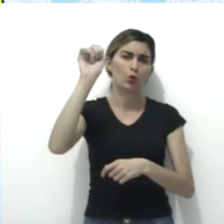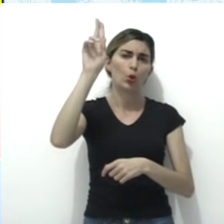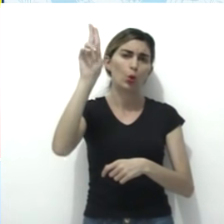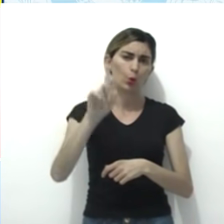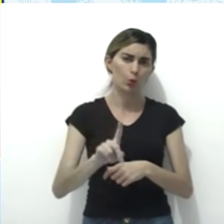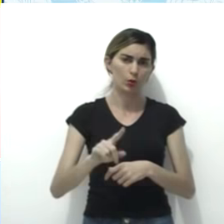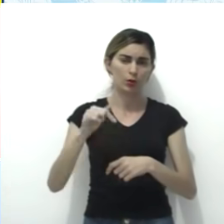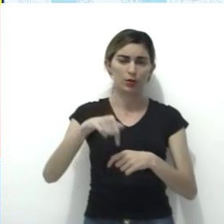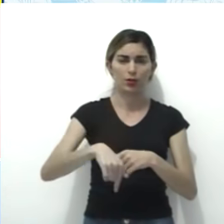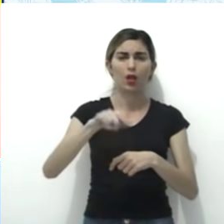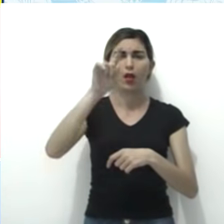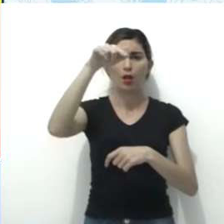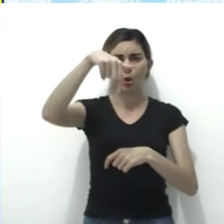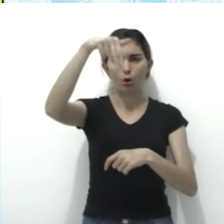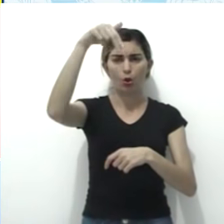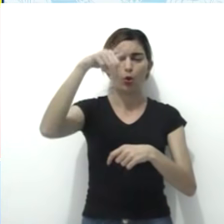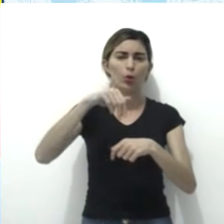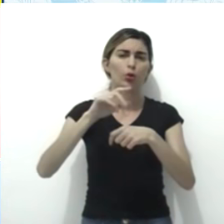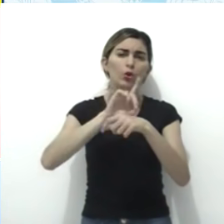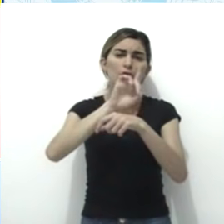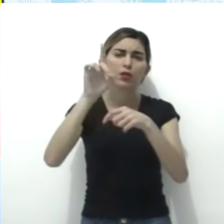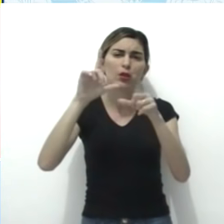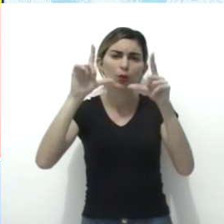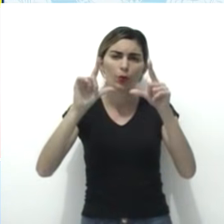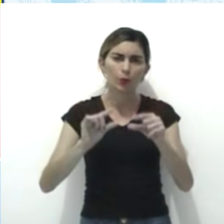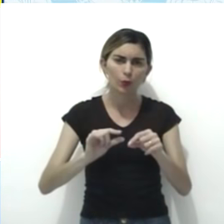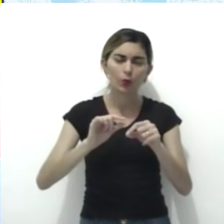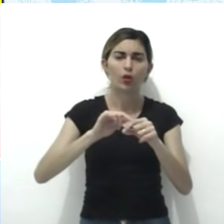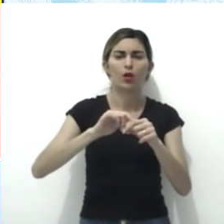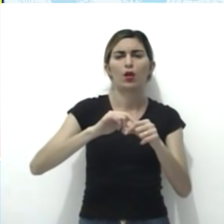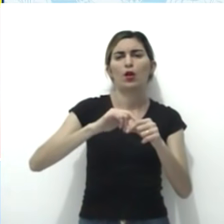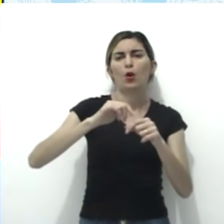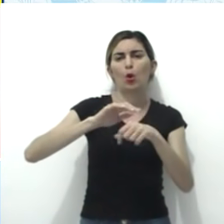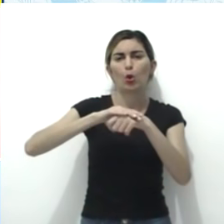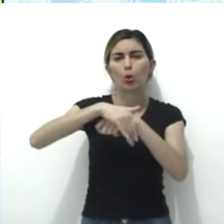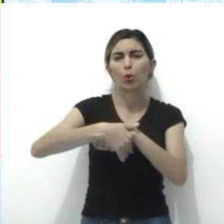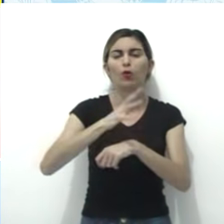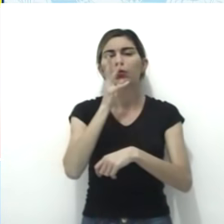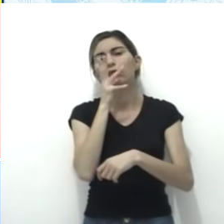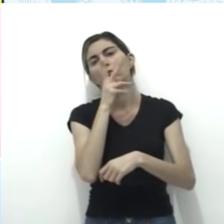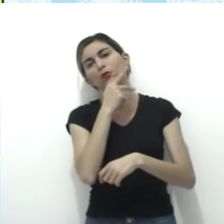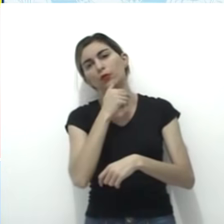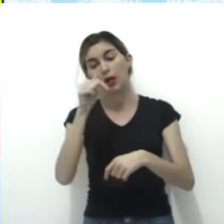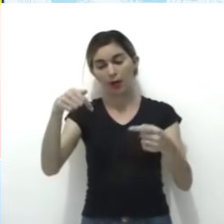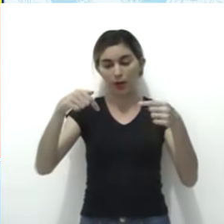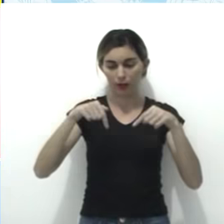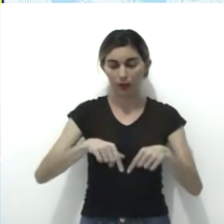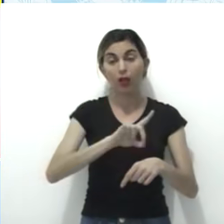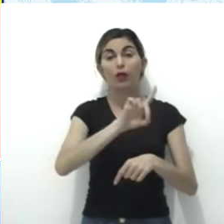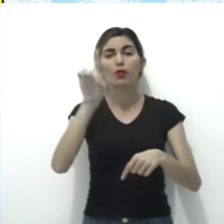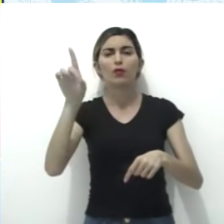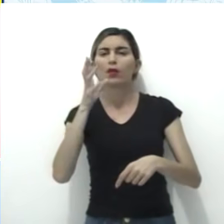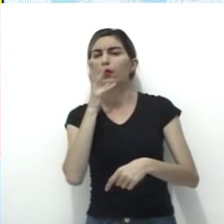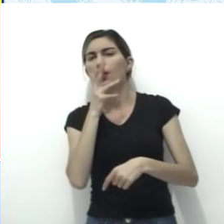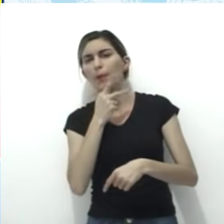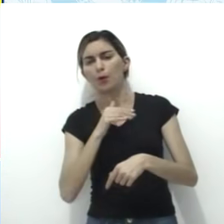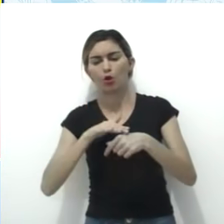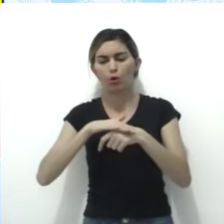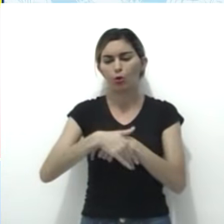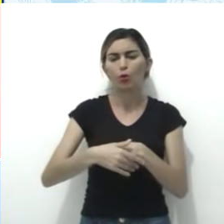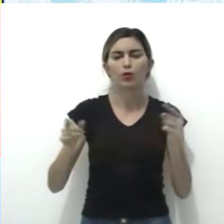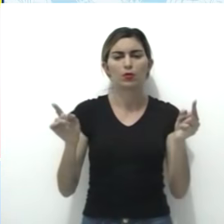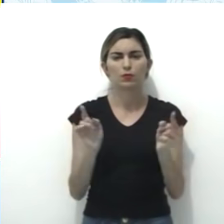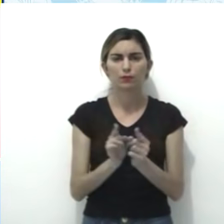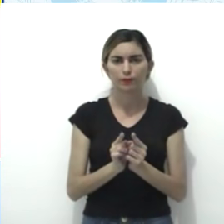dias vão ser mais curtos e as noites mais longas e no hemisfério sul os dias vão ser mais longos e